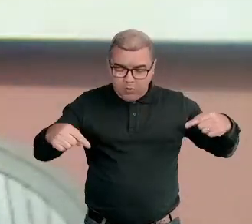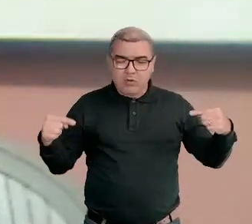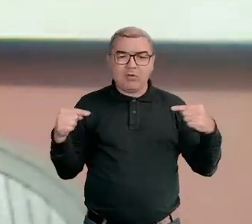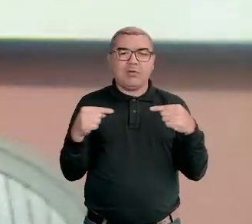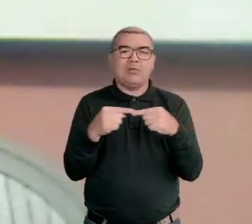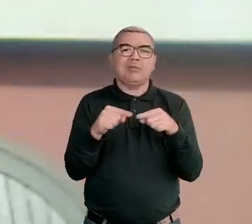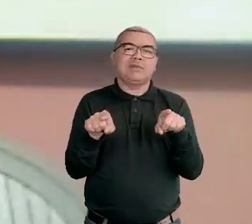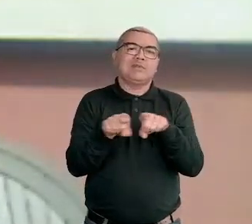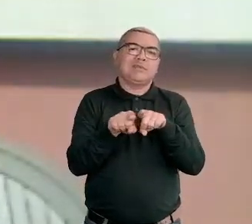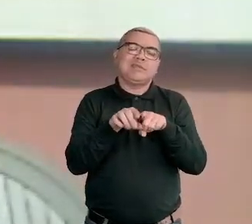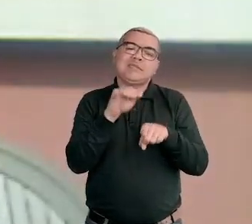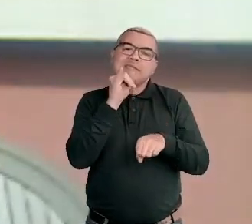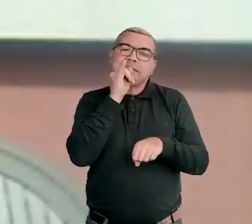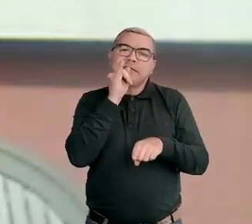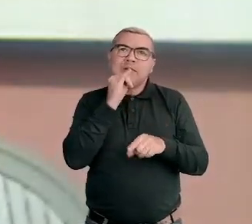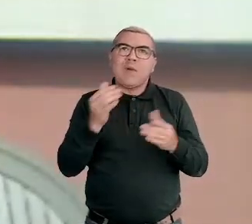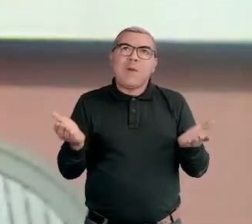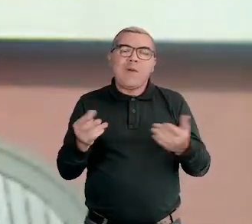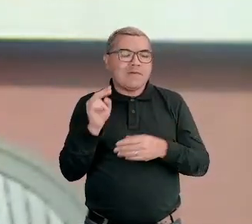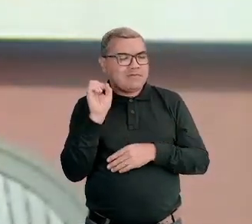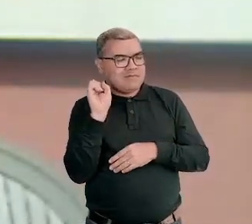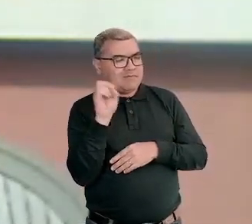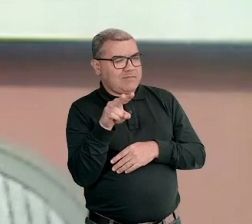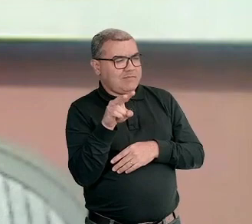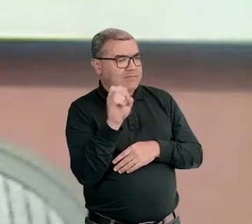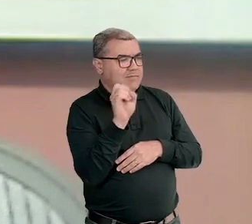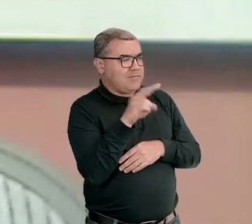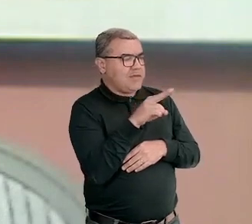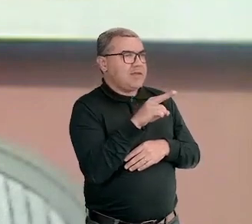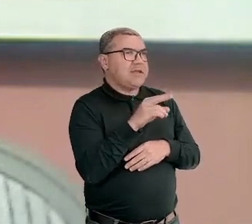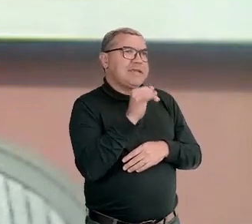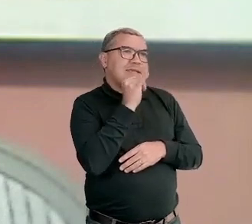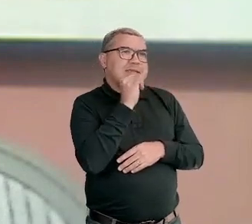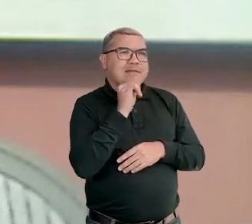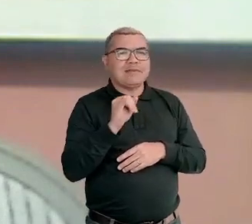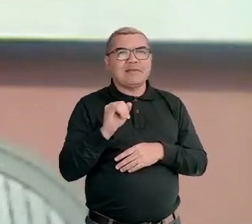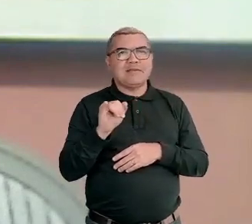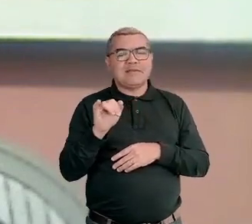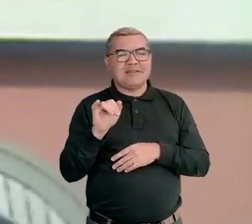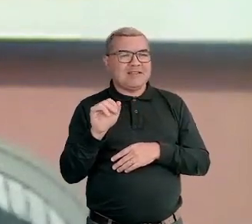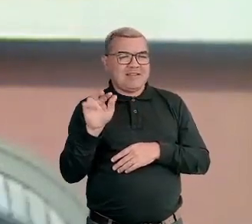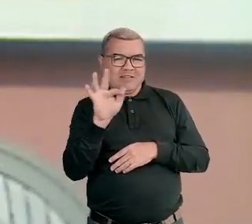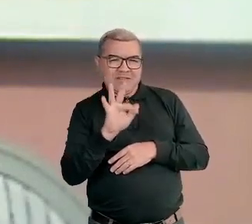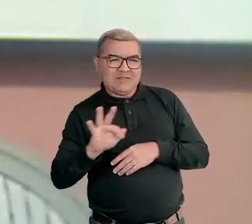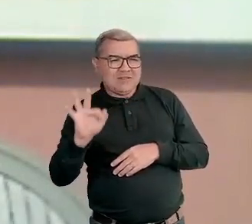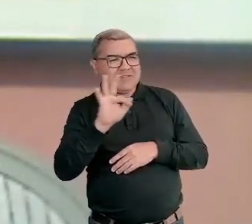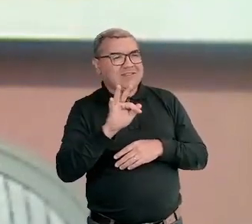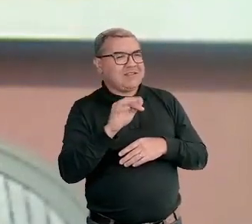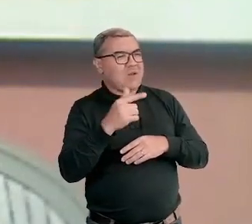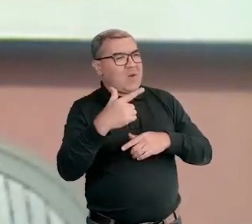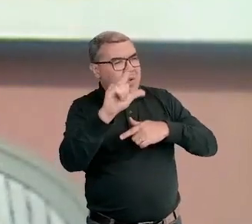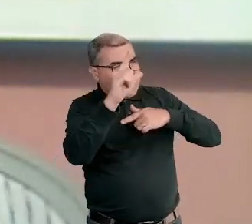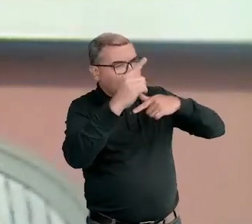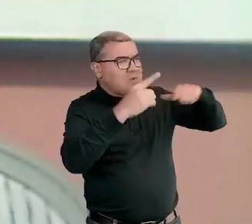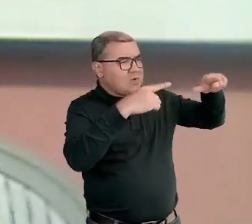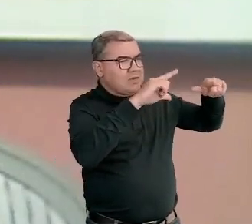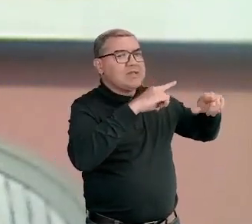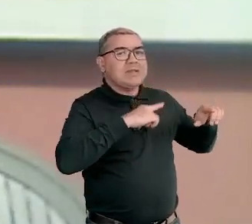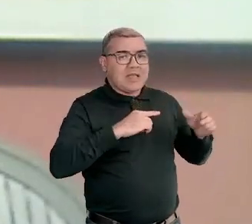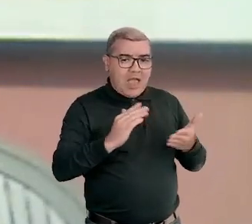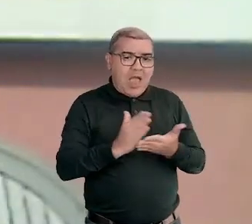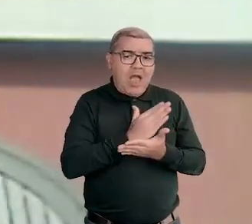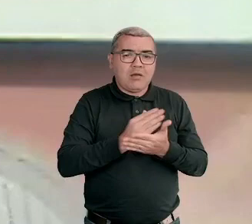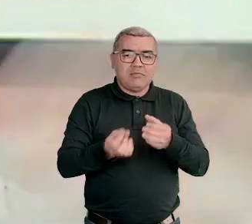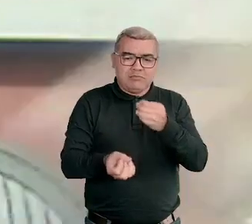hoje. Então, hoje, por exemplo, quando nós vemos já há alguns anos a Universidade de Harvard tendo criado um curso